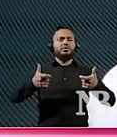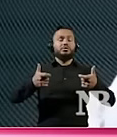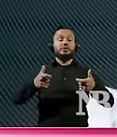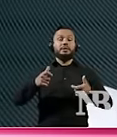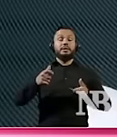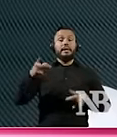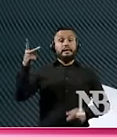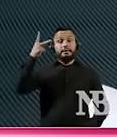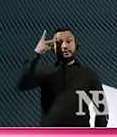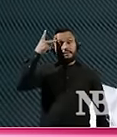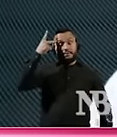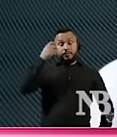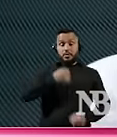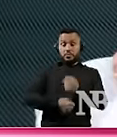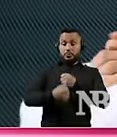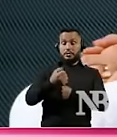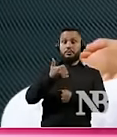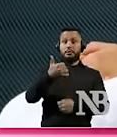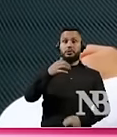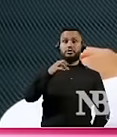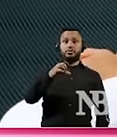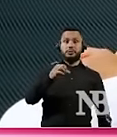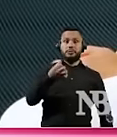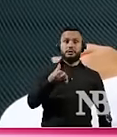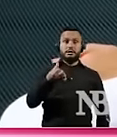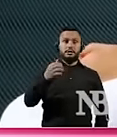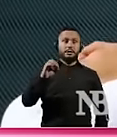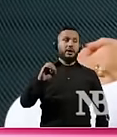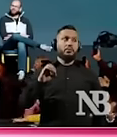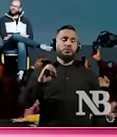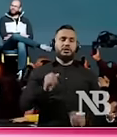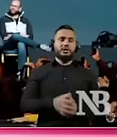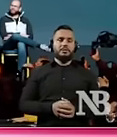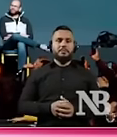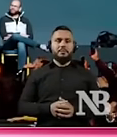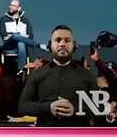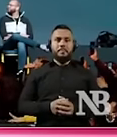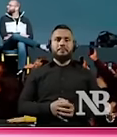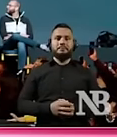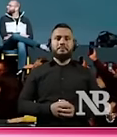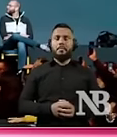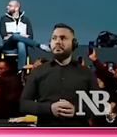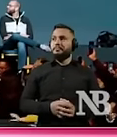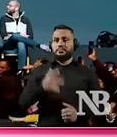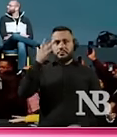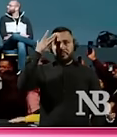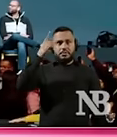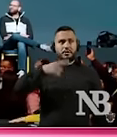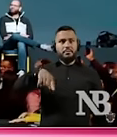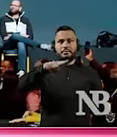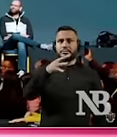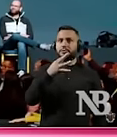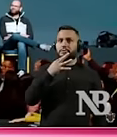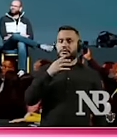Ribeira, São Paulo, em 1960? 1960. Eu não sei se vocês conhecem esse cara aqui.